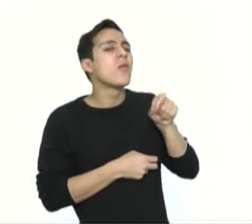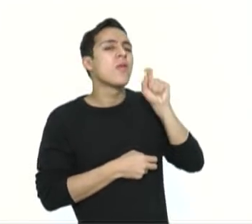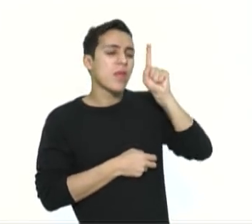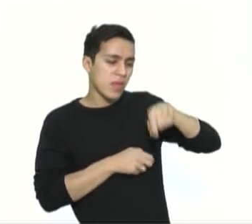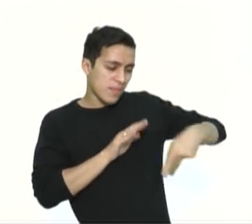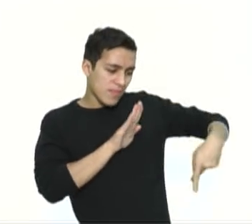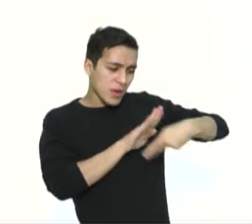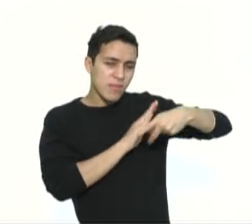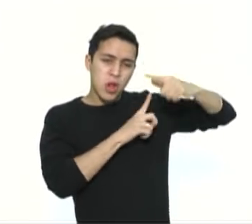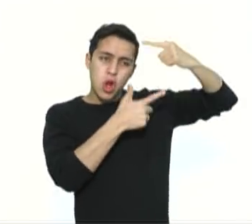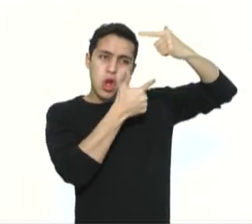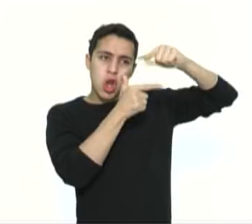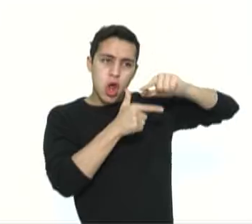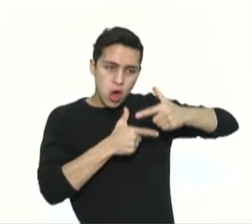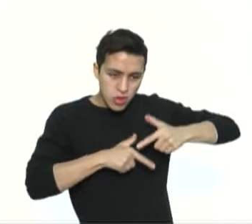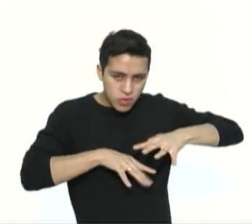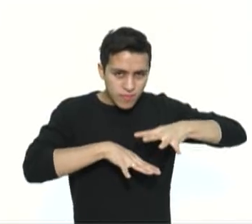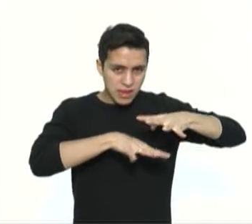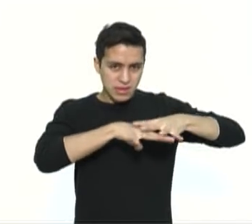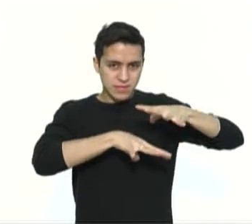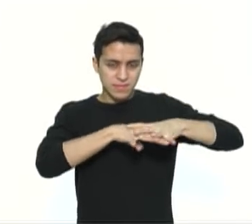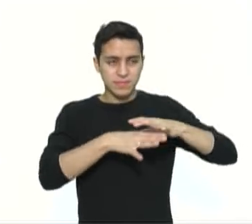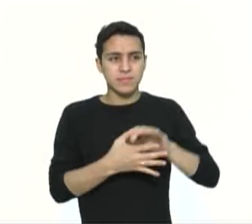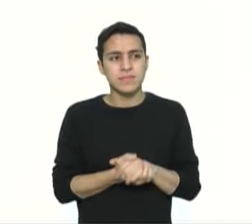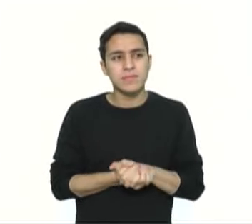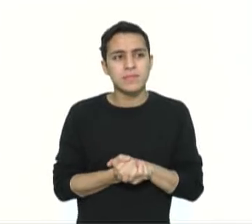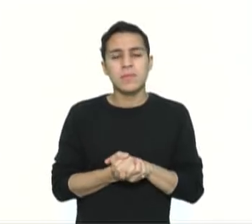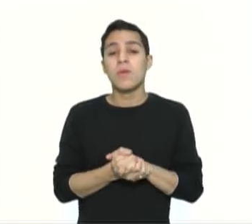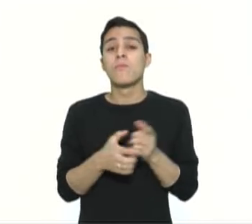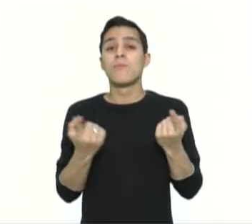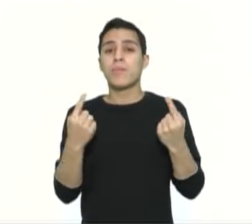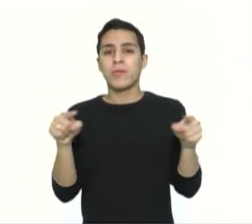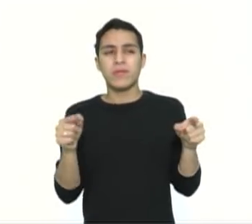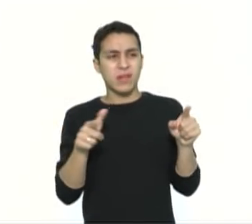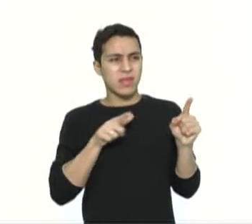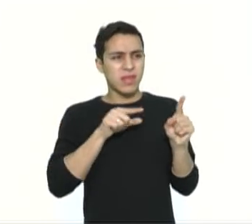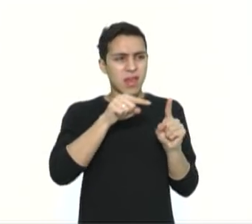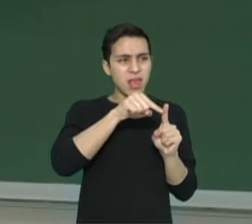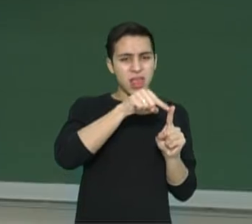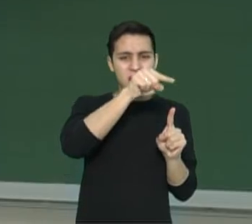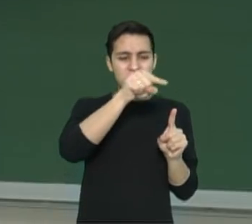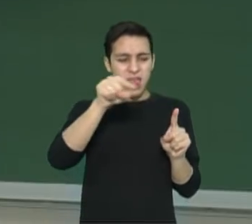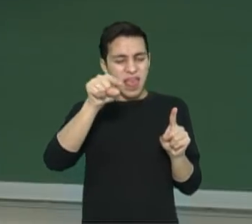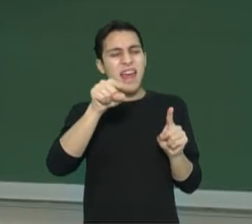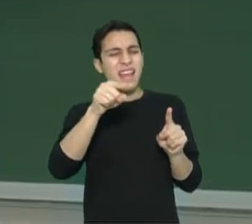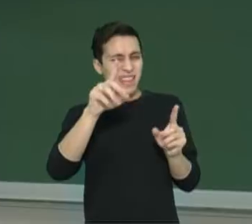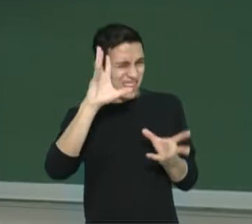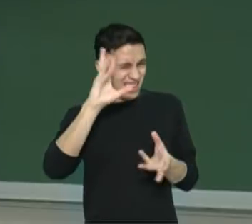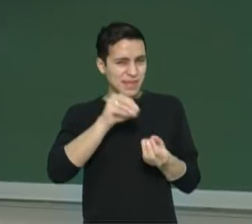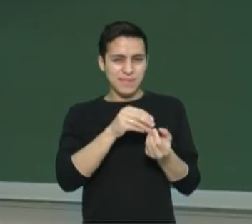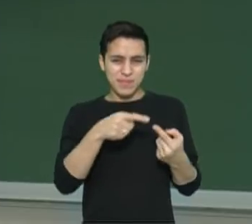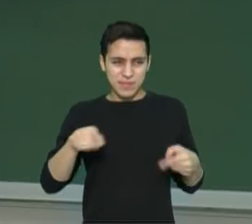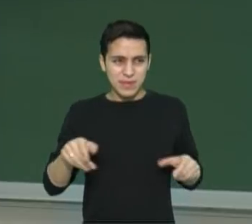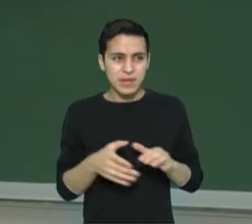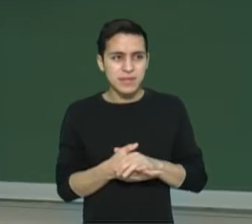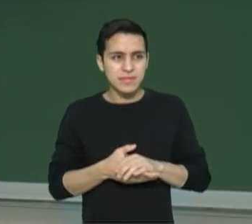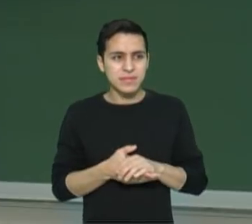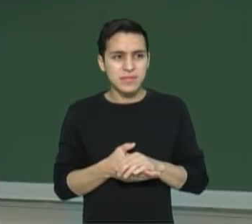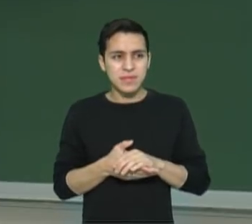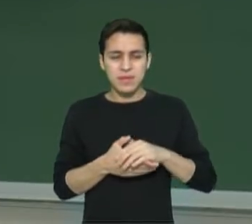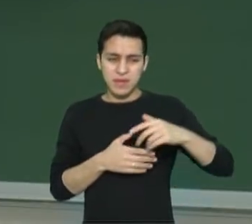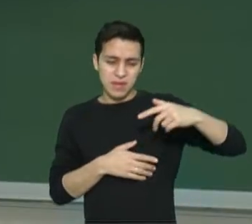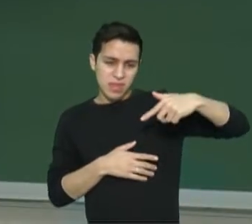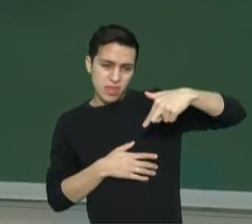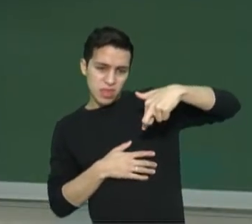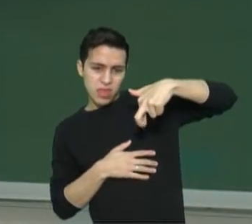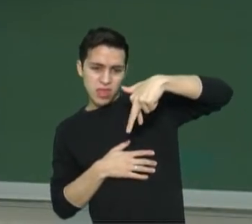inteligência lógico-matemática. Musical, uma nota musical ali desenhada. Corporal sinestésica. Então veja que